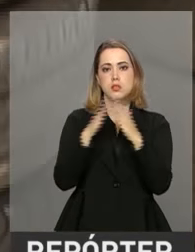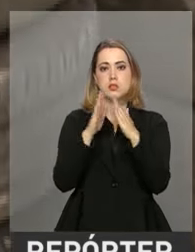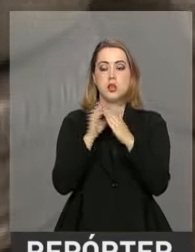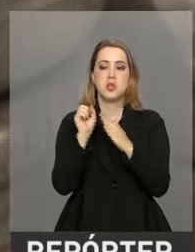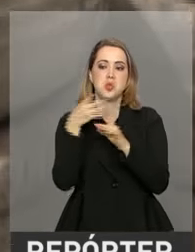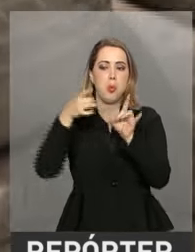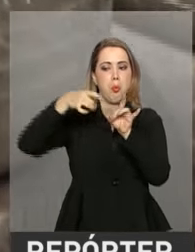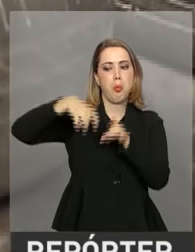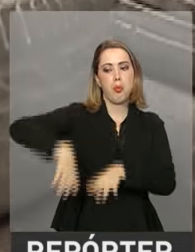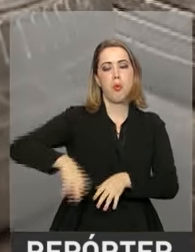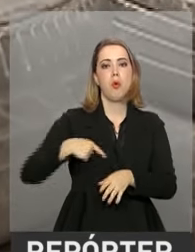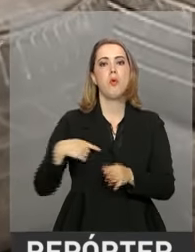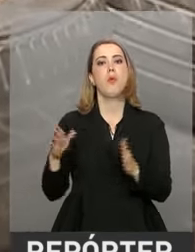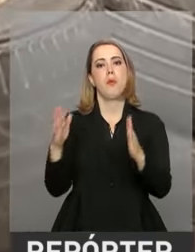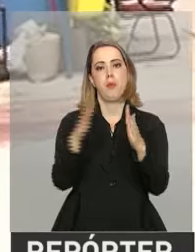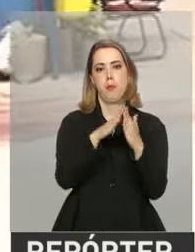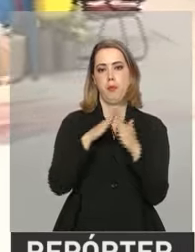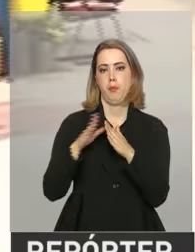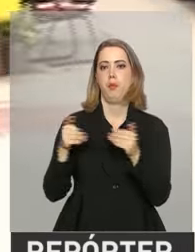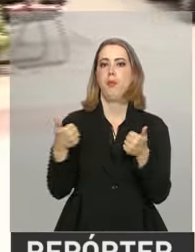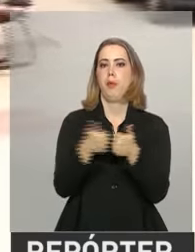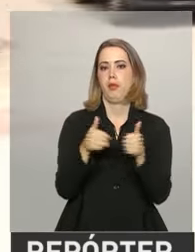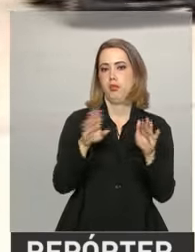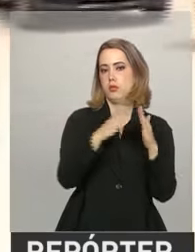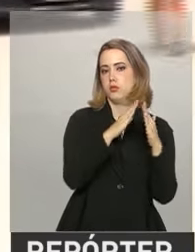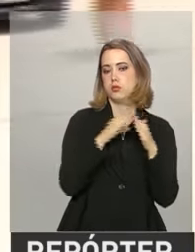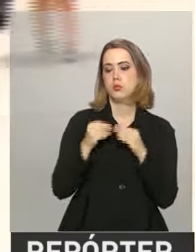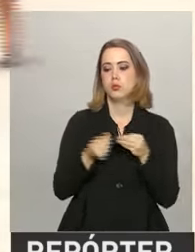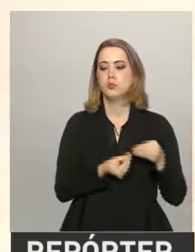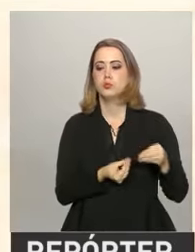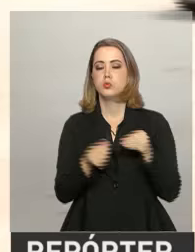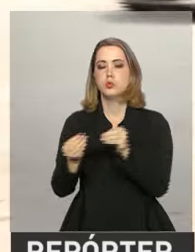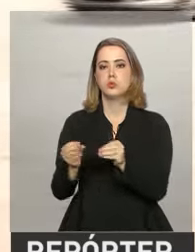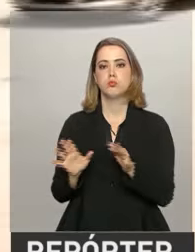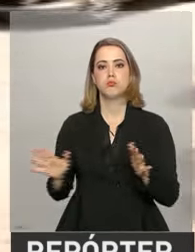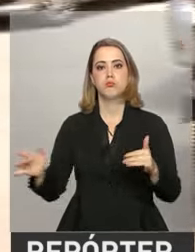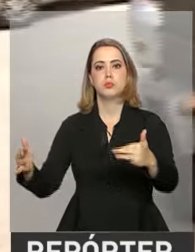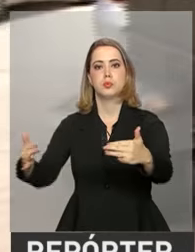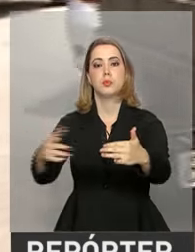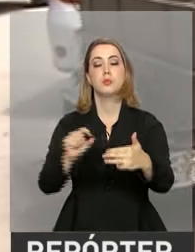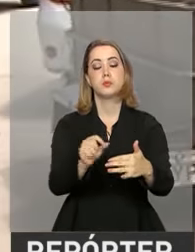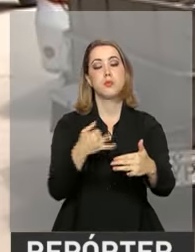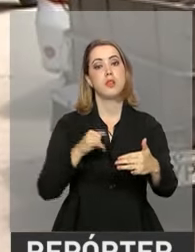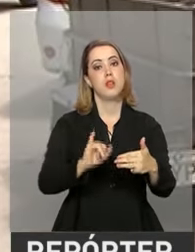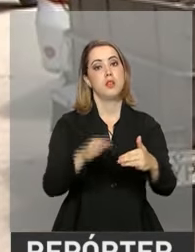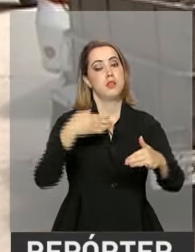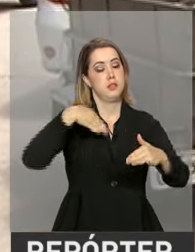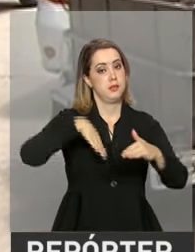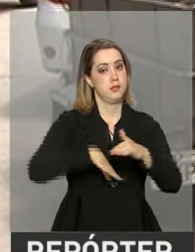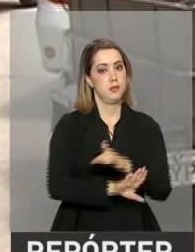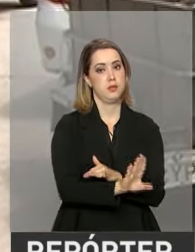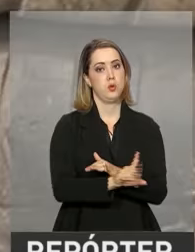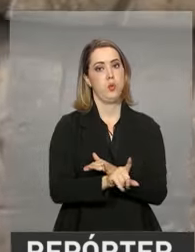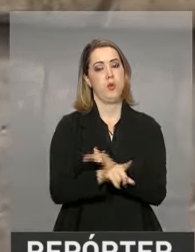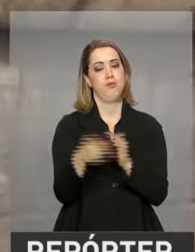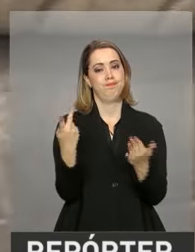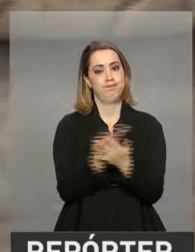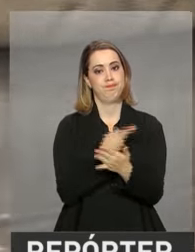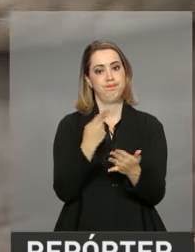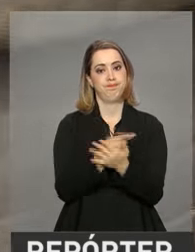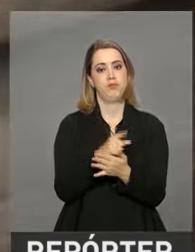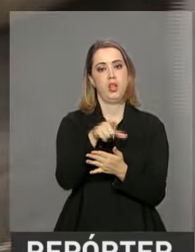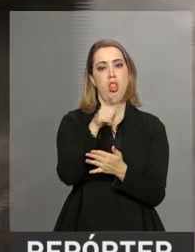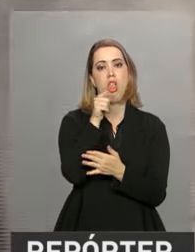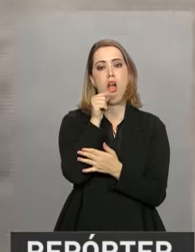ou abandonado próximo à residência deve levar aos pontos de coleta se guardados de forma inadequada